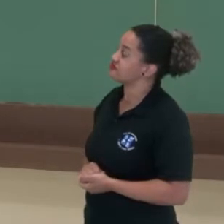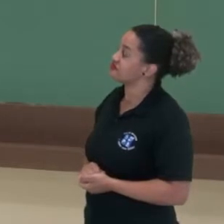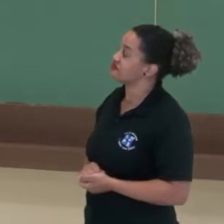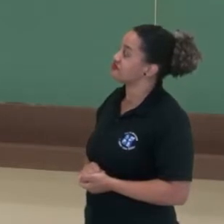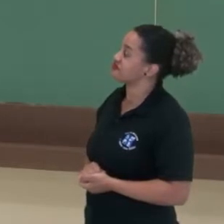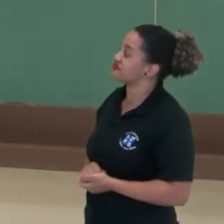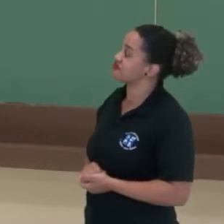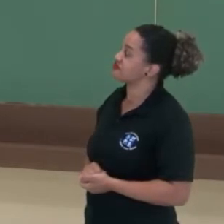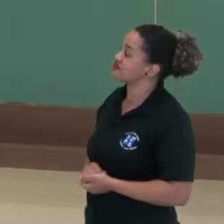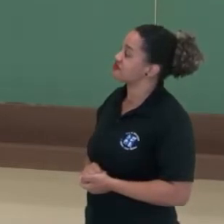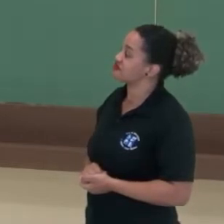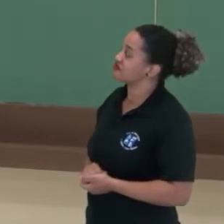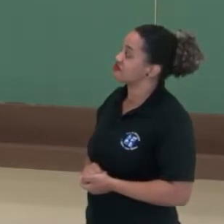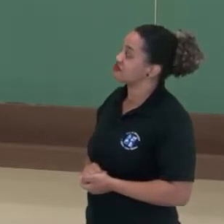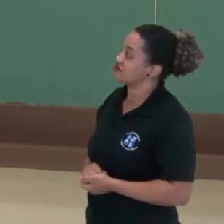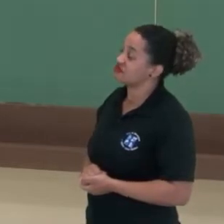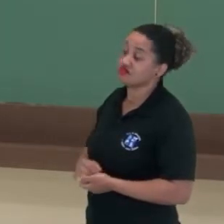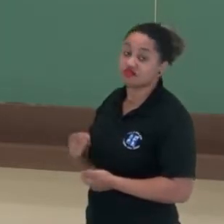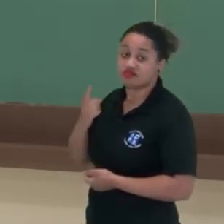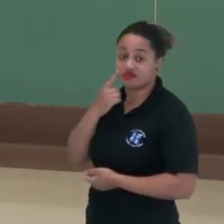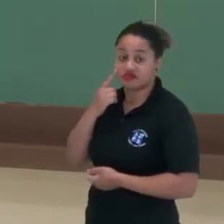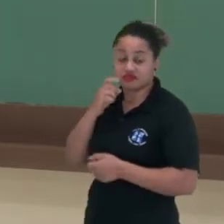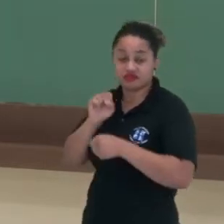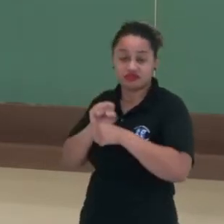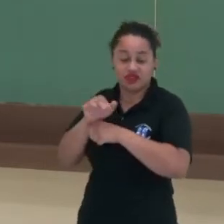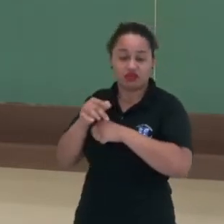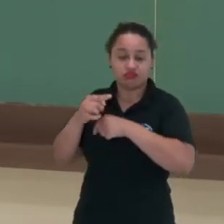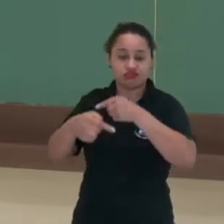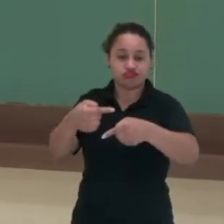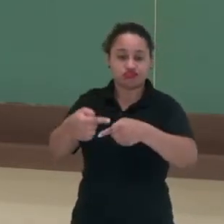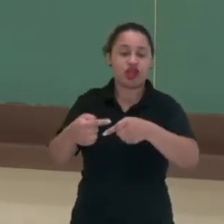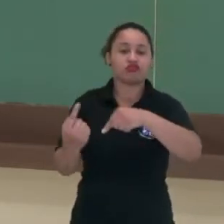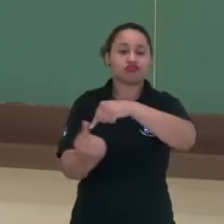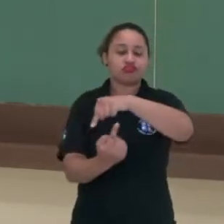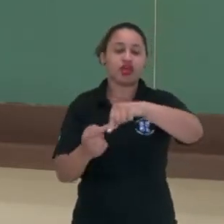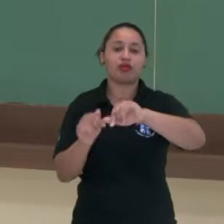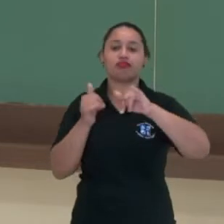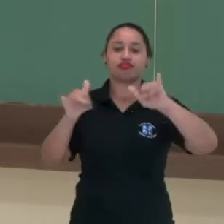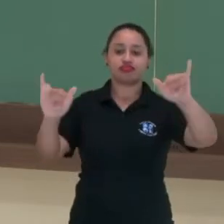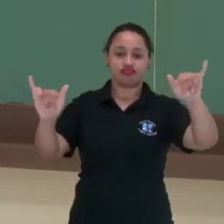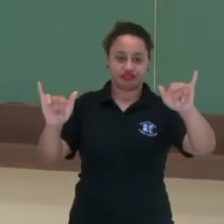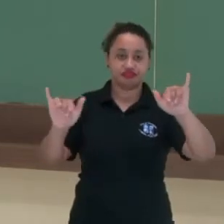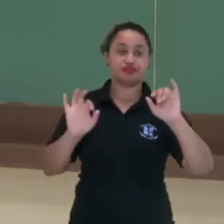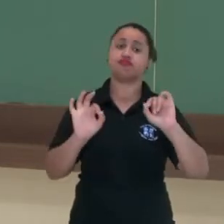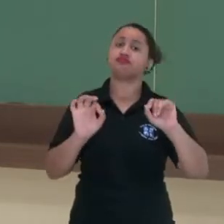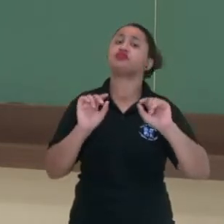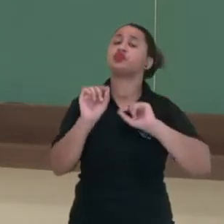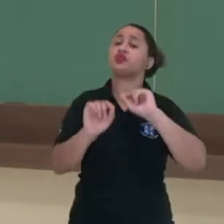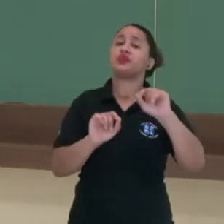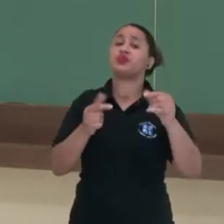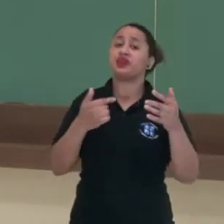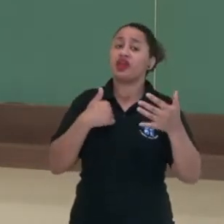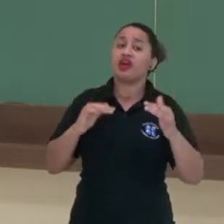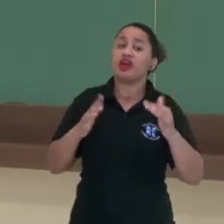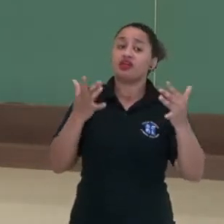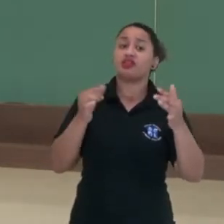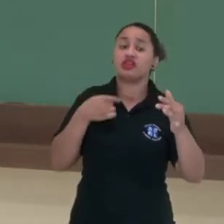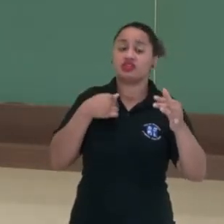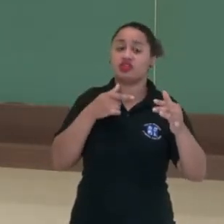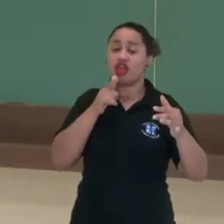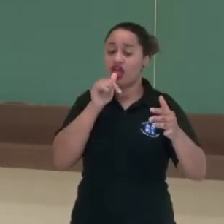usinas hidrelétricas são sistemas que transformam a energia contida na correnteza dos rios em um outro tipo de